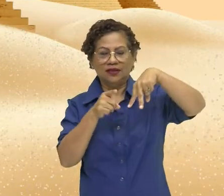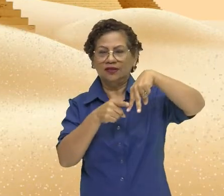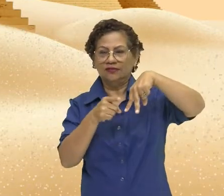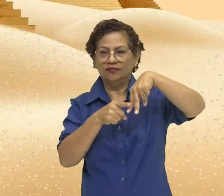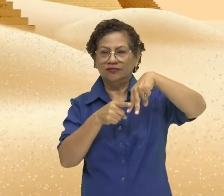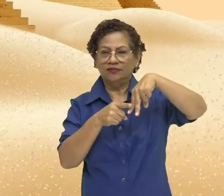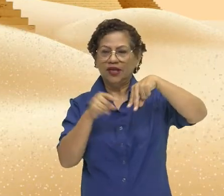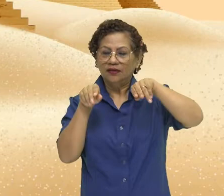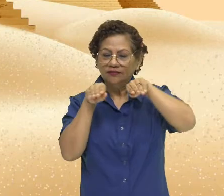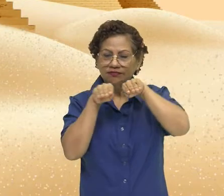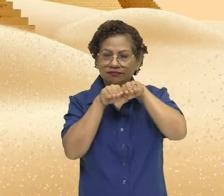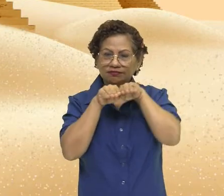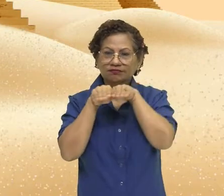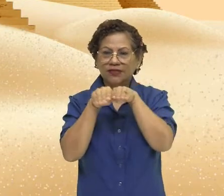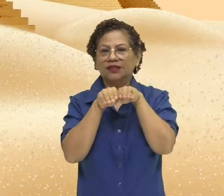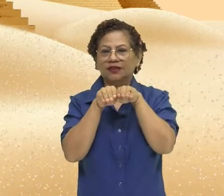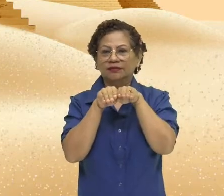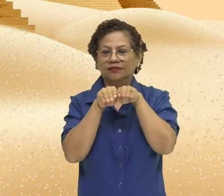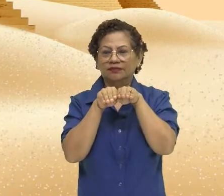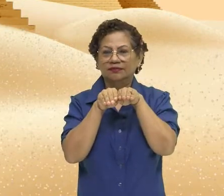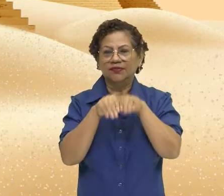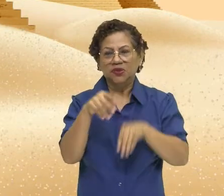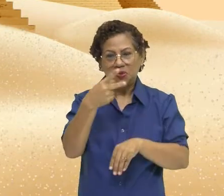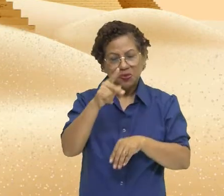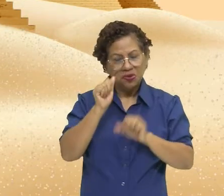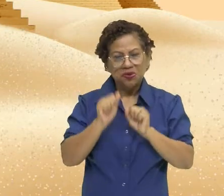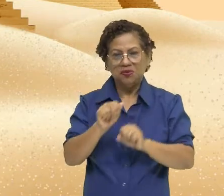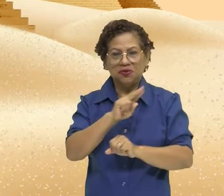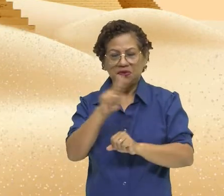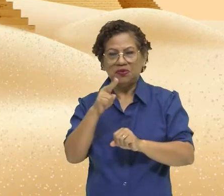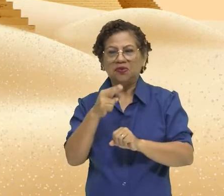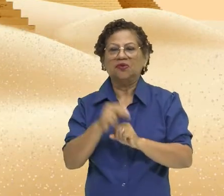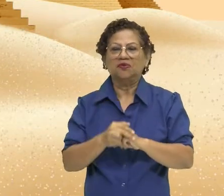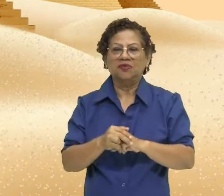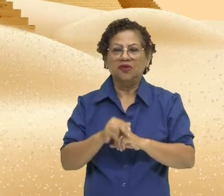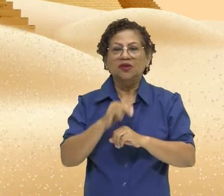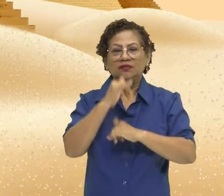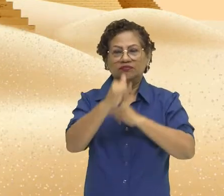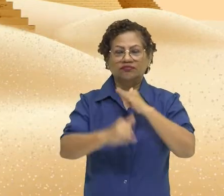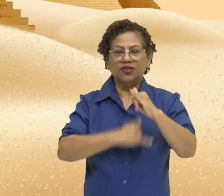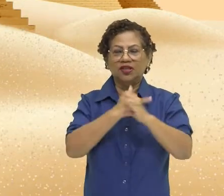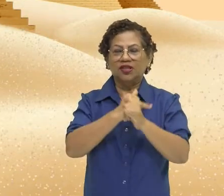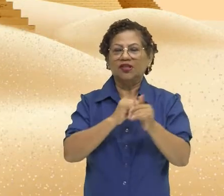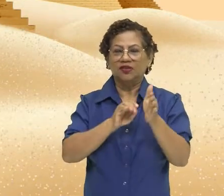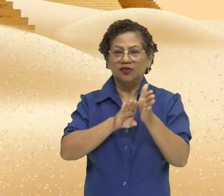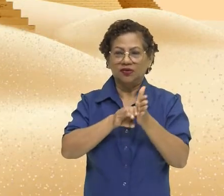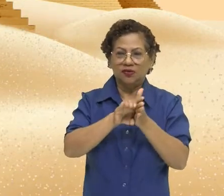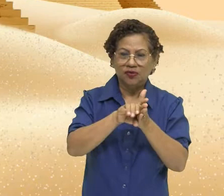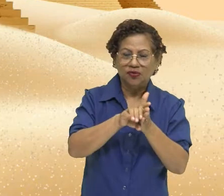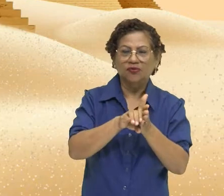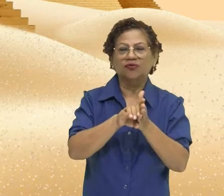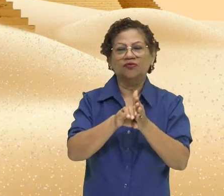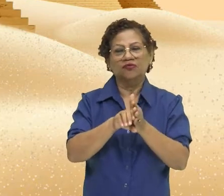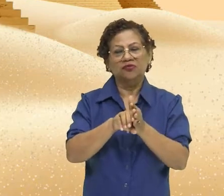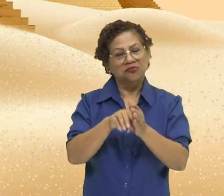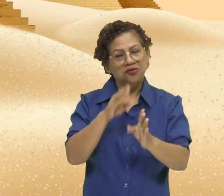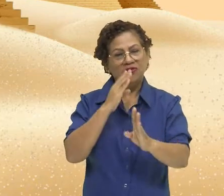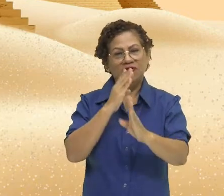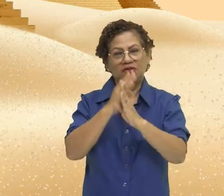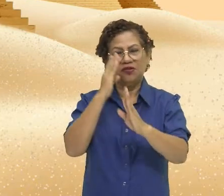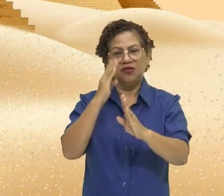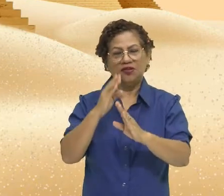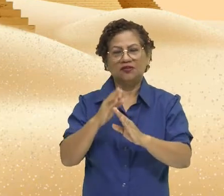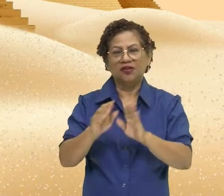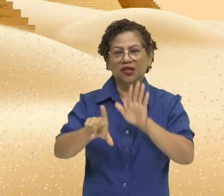frente. Dá um Google, coloca a lei da frontalidade, em vez de ficar procurando o contatinho do crush, coloca lá, lei da